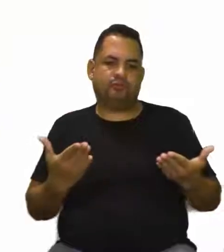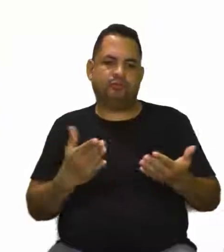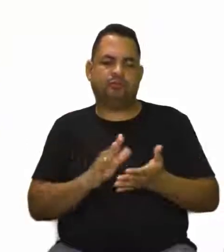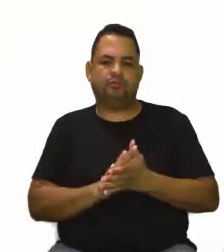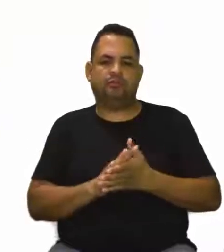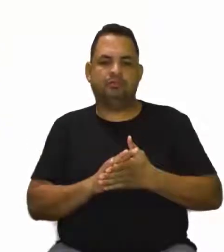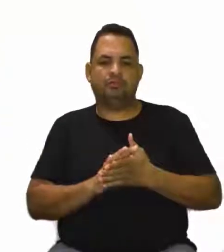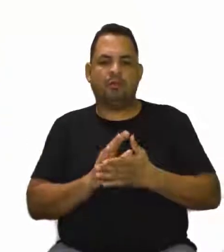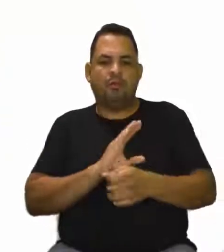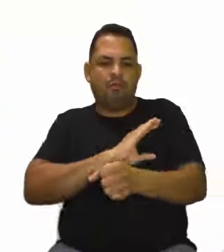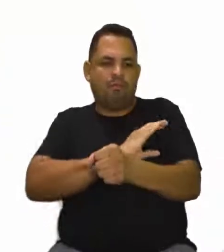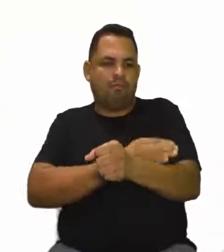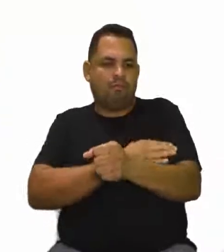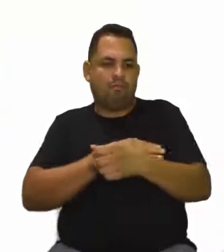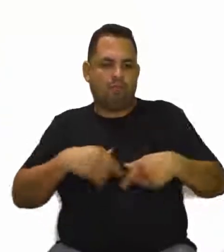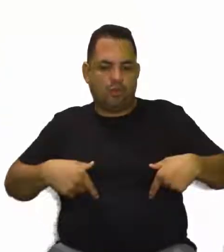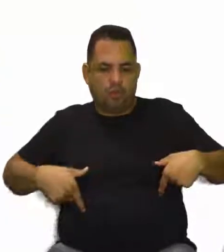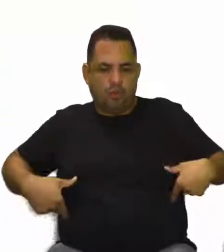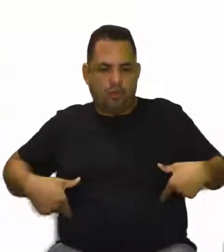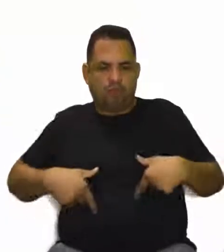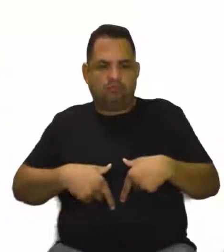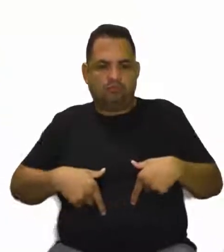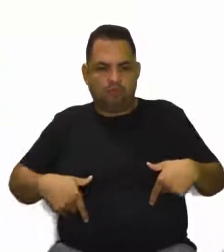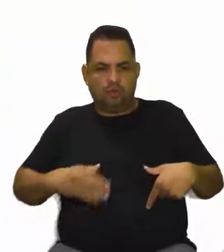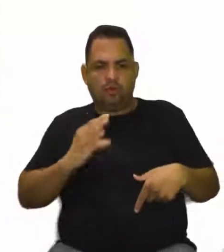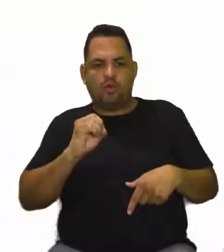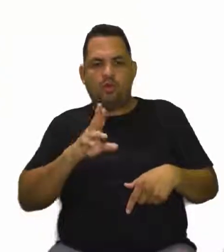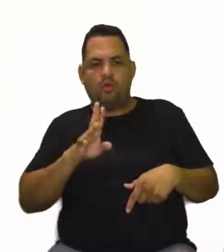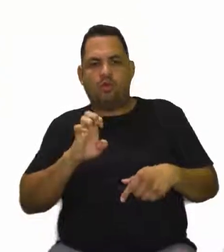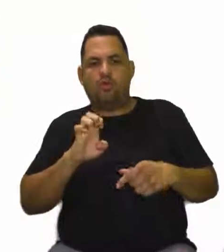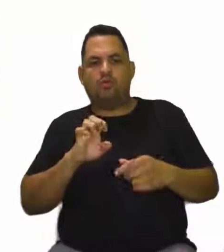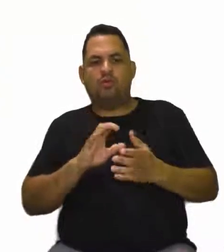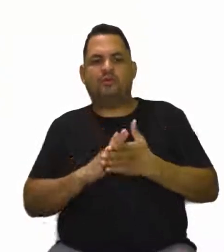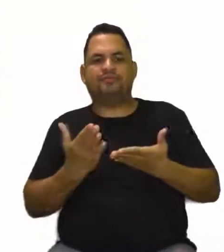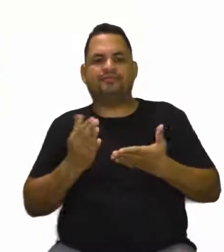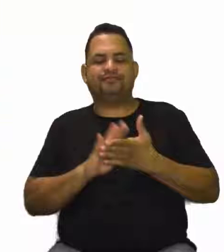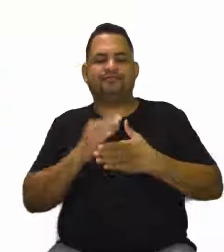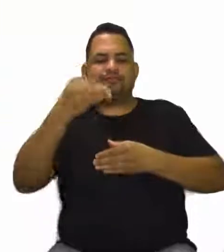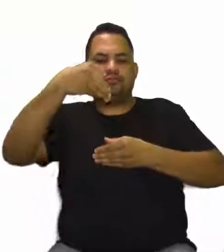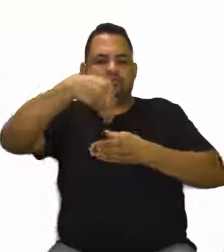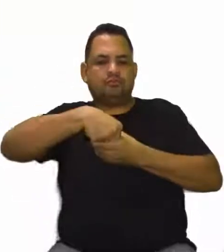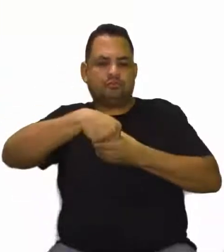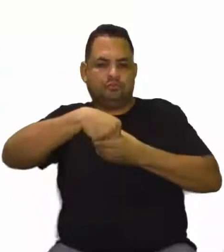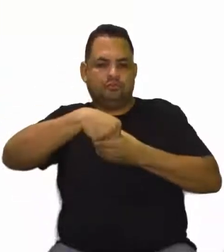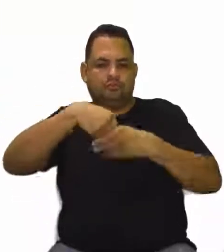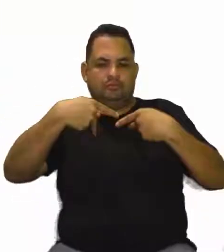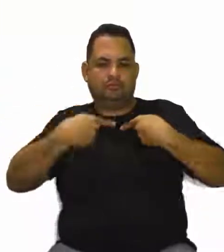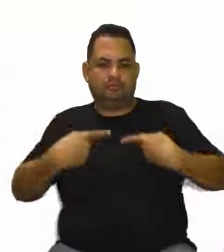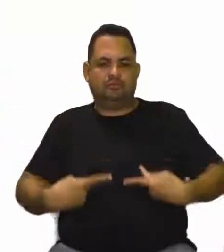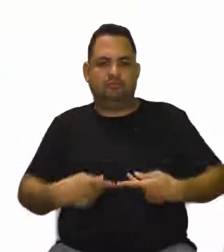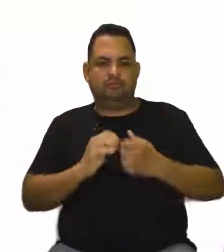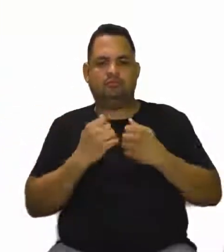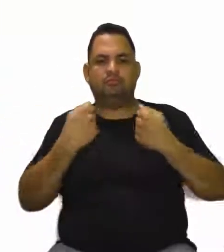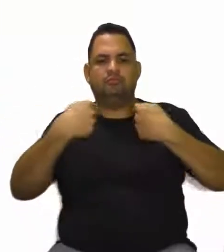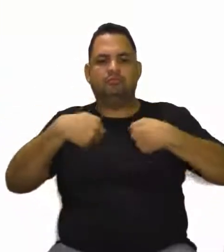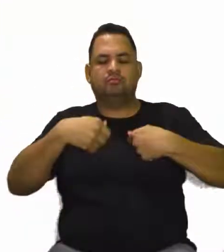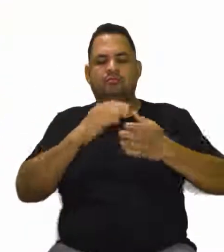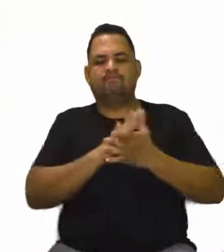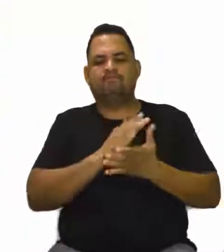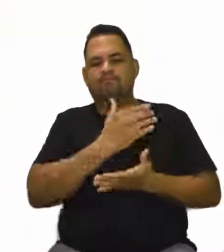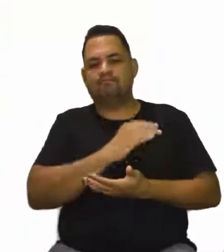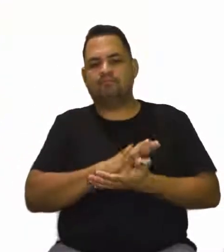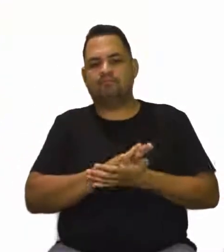a musculatura ali da região do core, que é a musculatura interna, que vai possibilitar ali